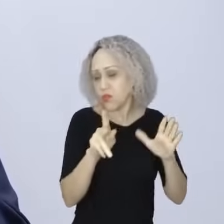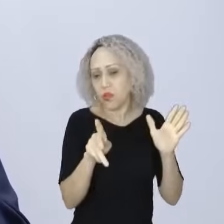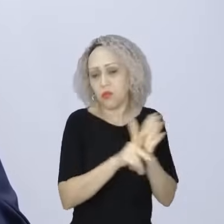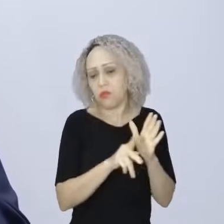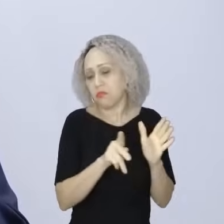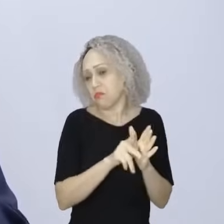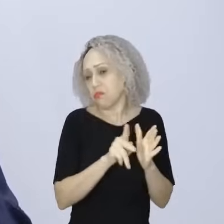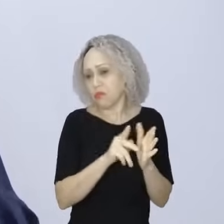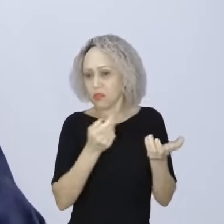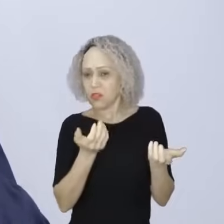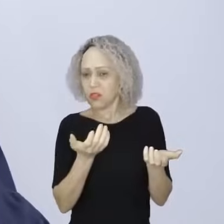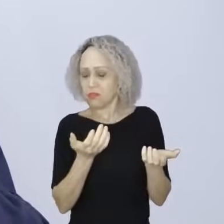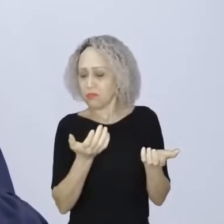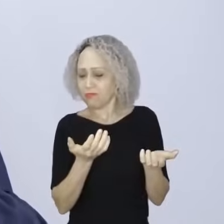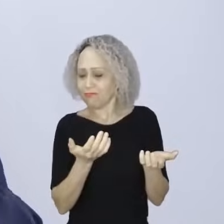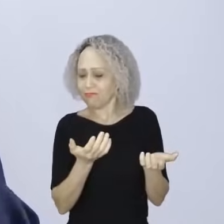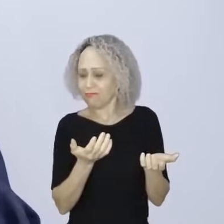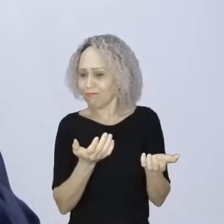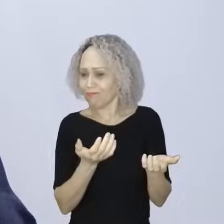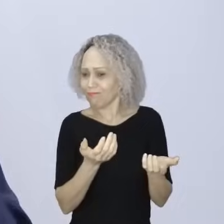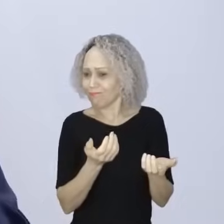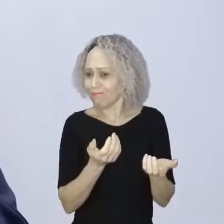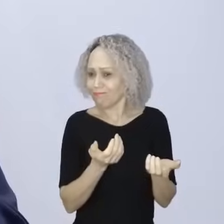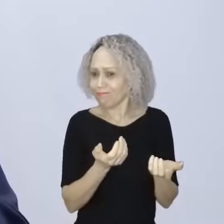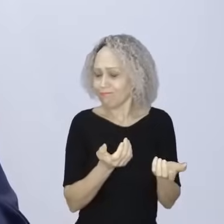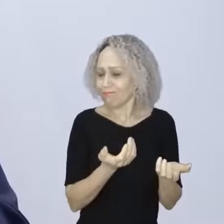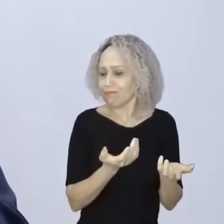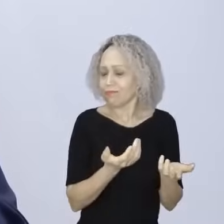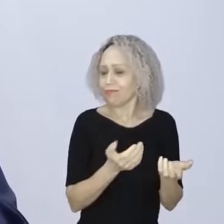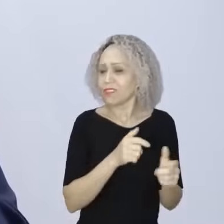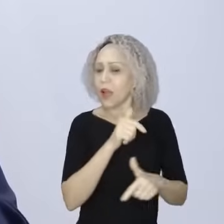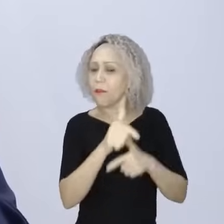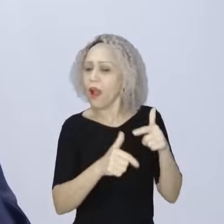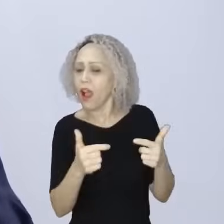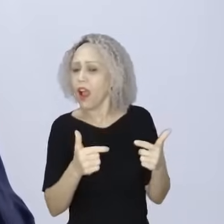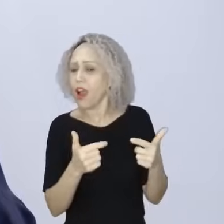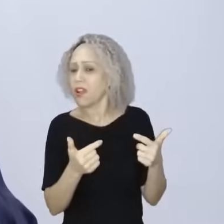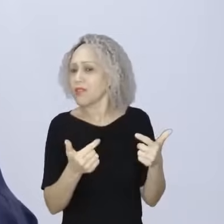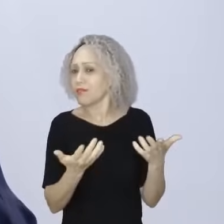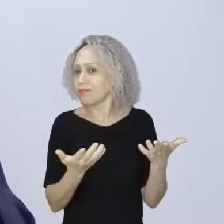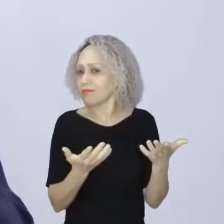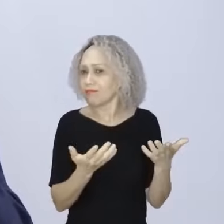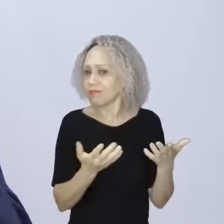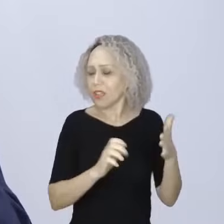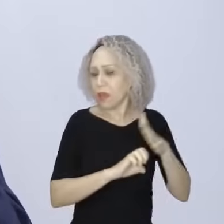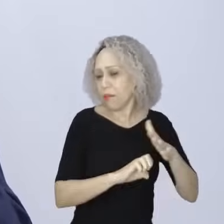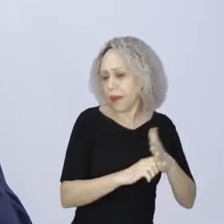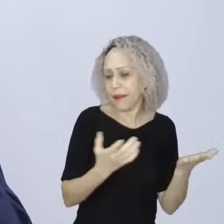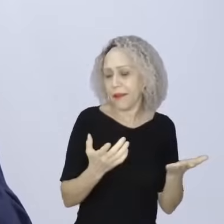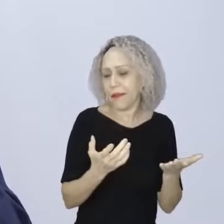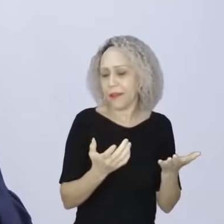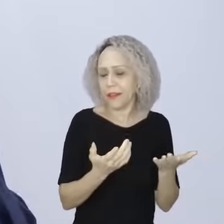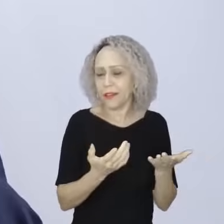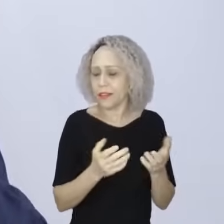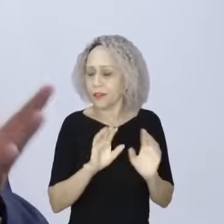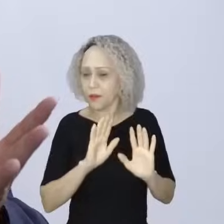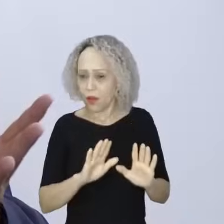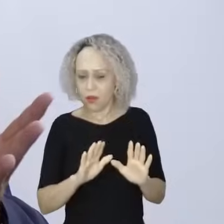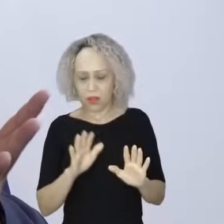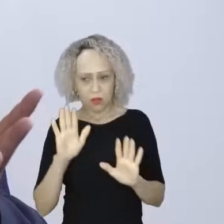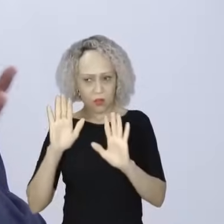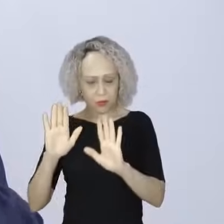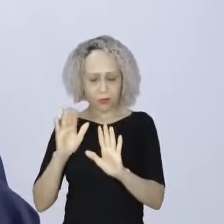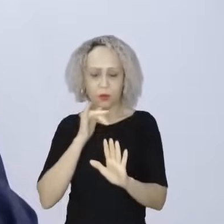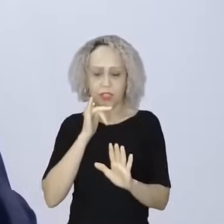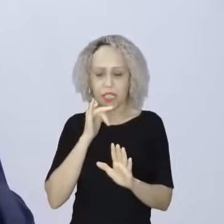próprio negócio. E isso tem políticas públicas para incentivar o empreendedorismo. Não pode confundir o trabalho